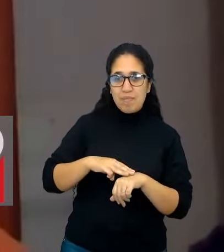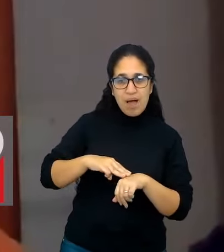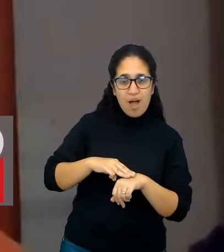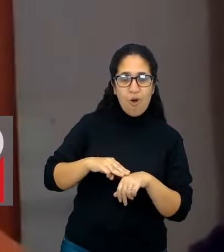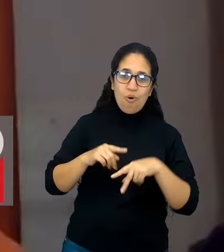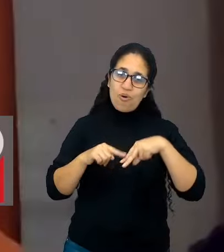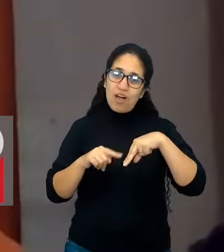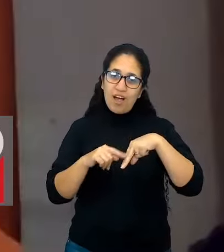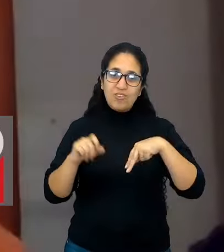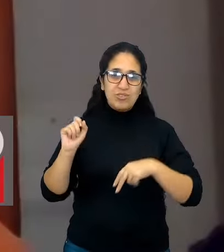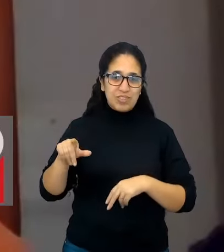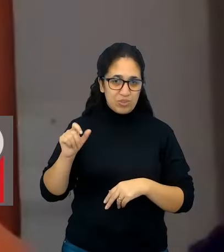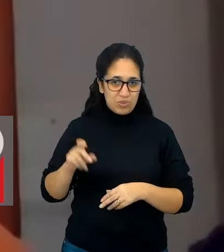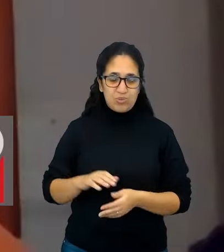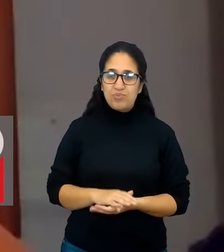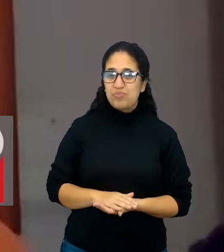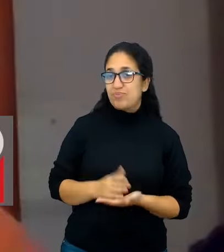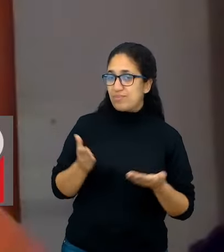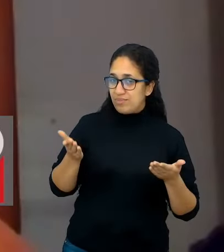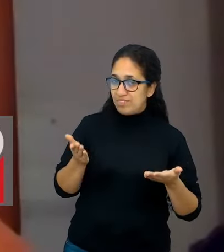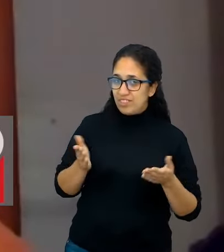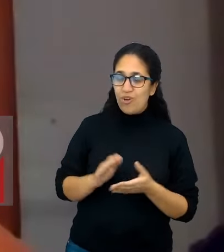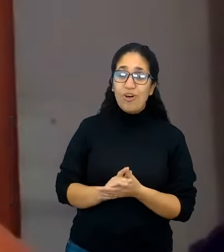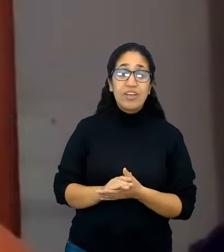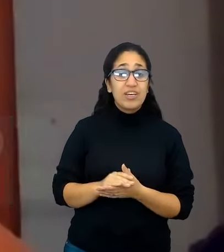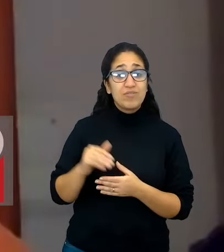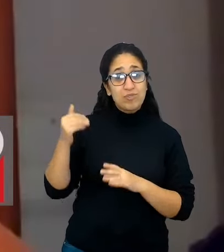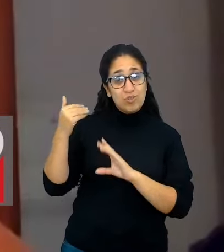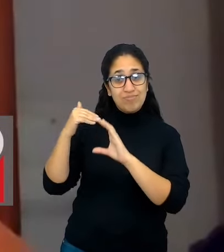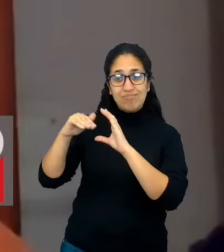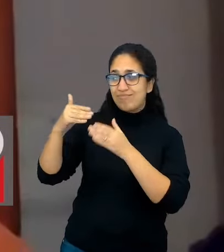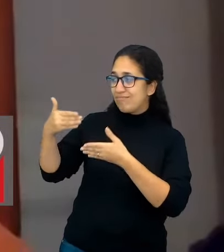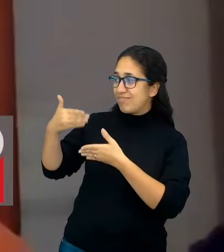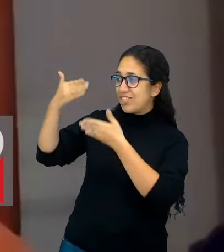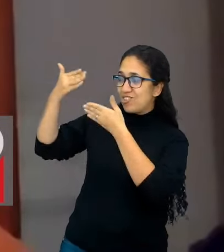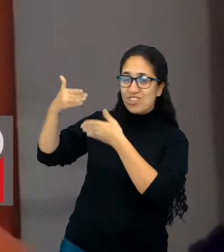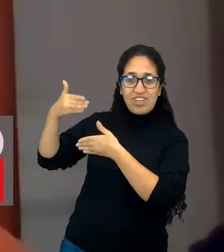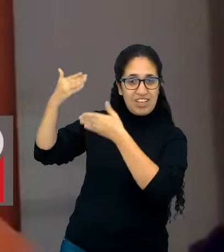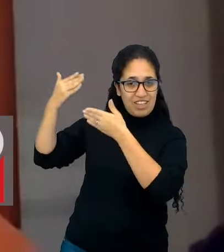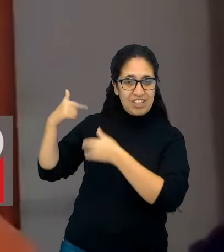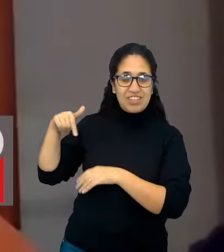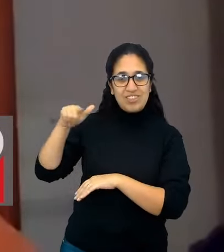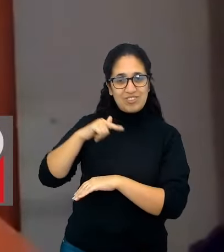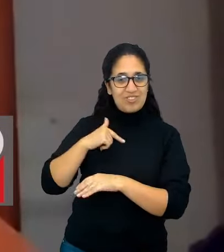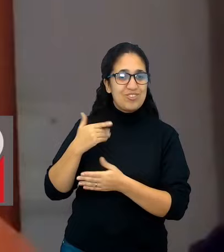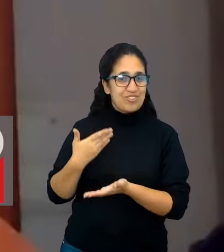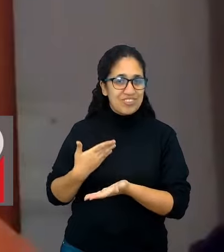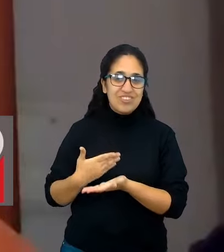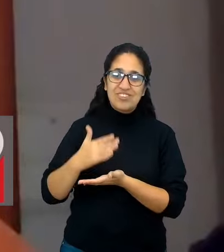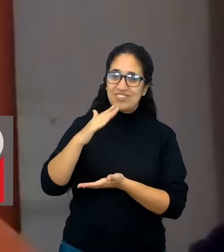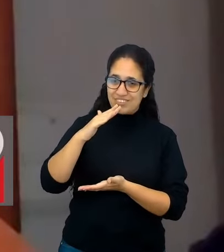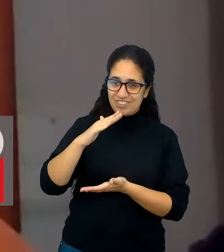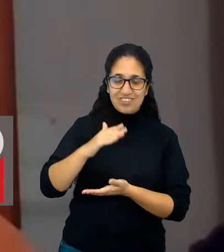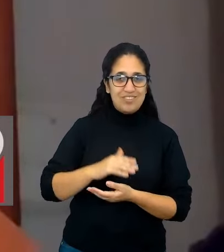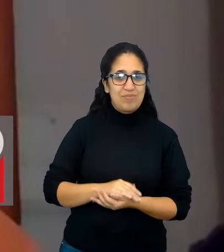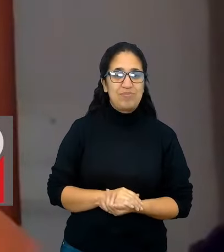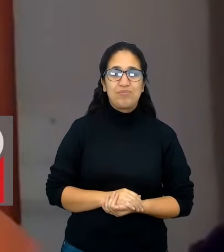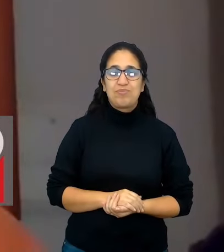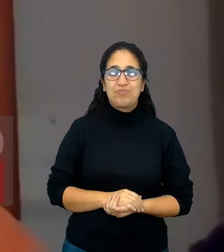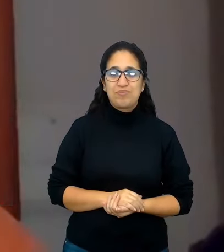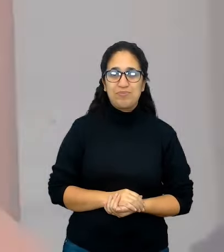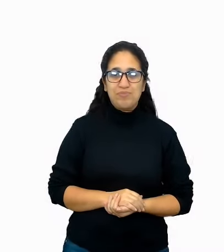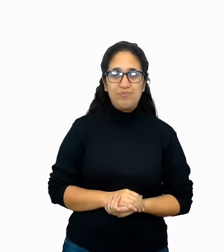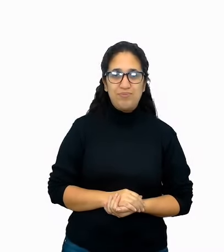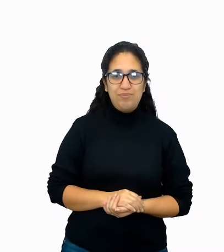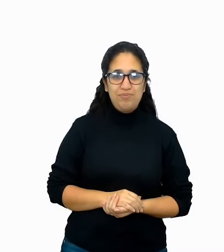e calça jeans. Agora, gente, vou compartilhar meus slides com você para nós darmos continuidade à nossa